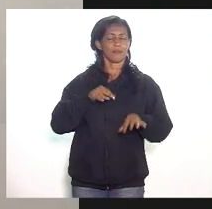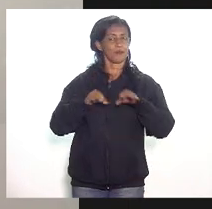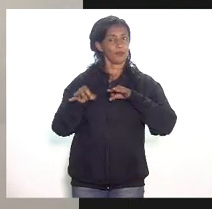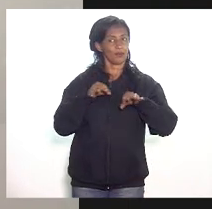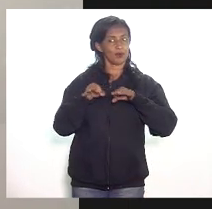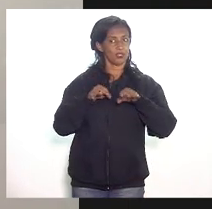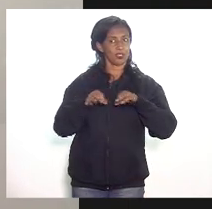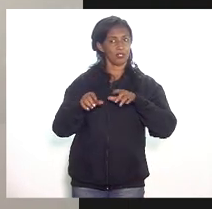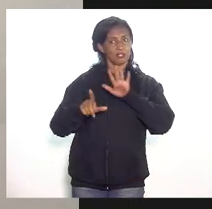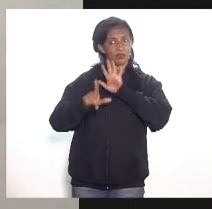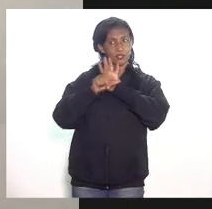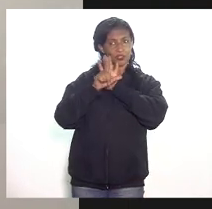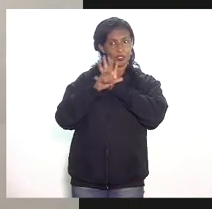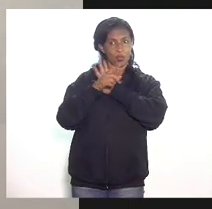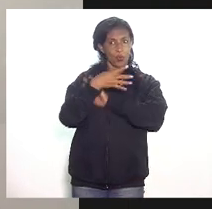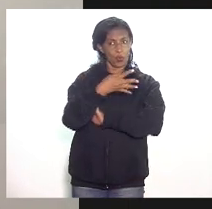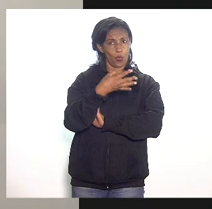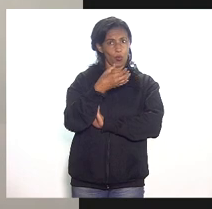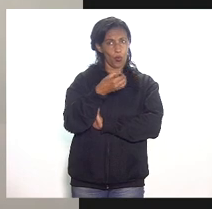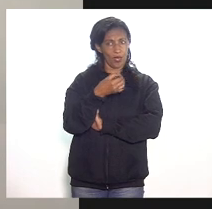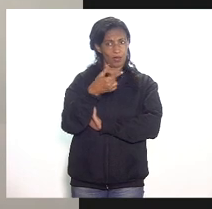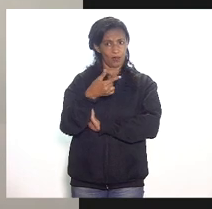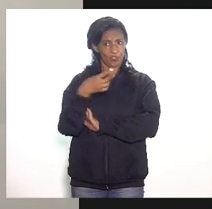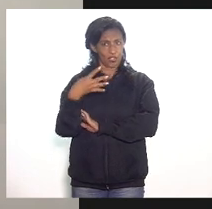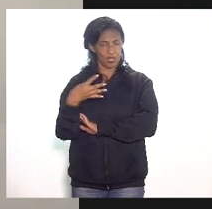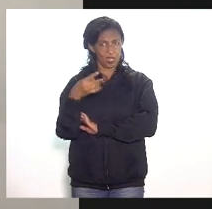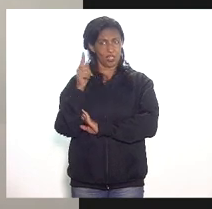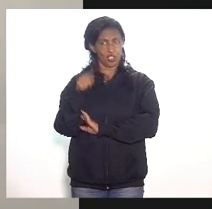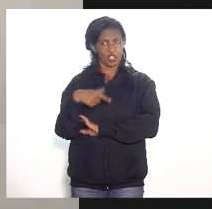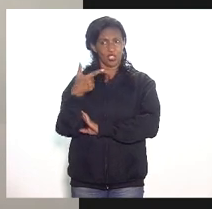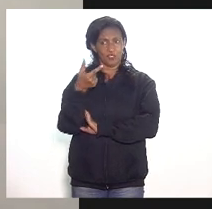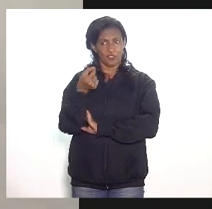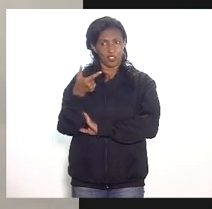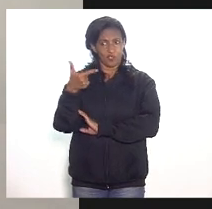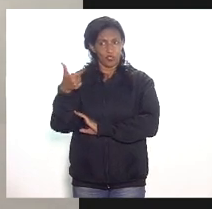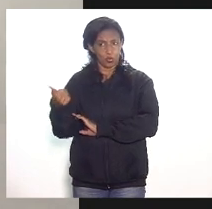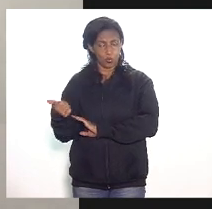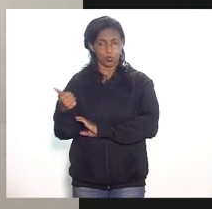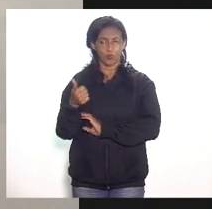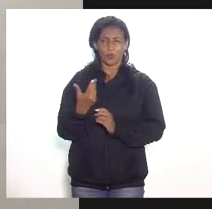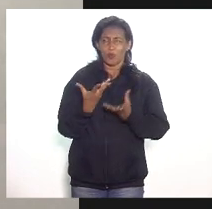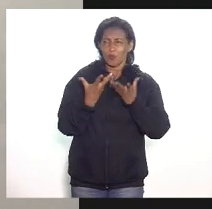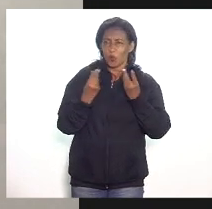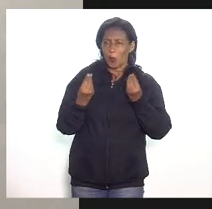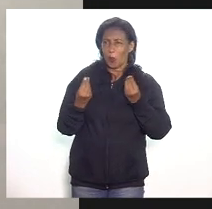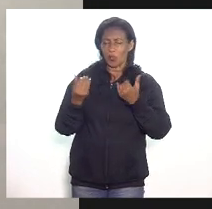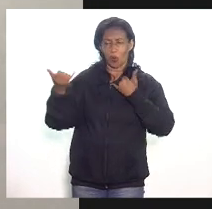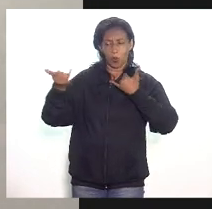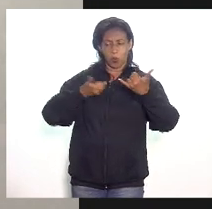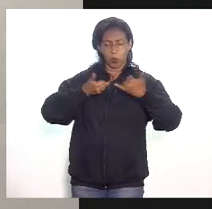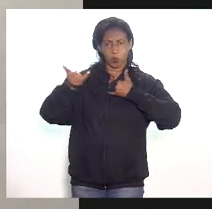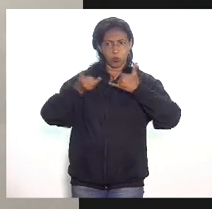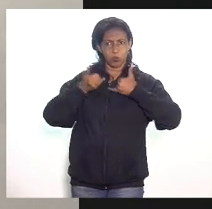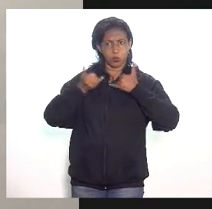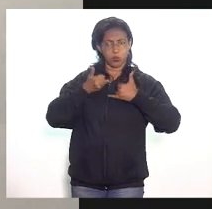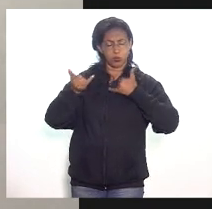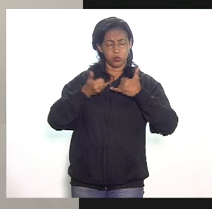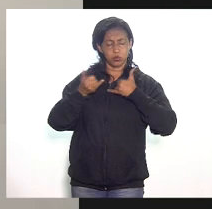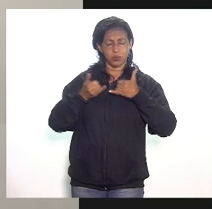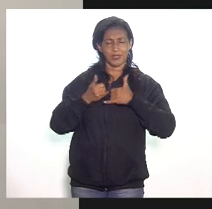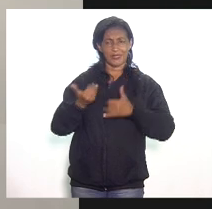de lei 4023-2021, porque muitas foram as mensagens recebidas de colegas